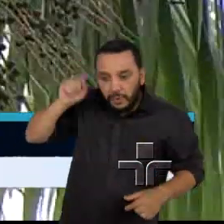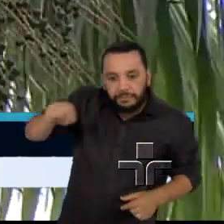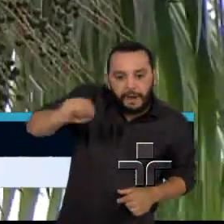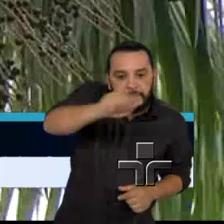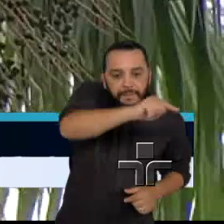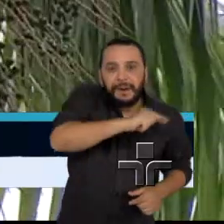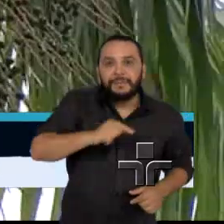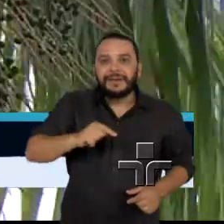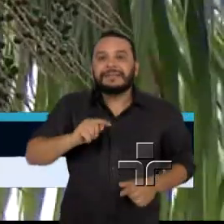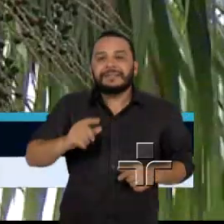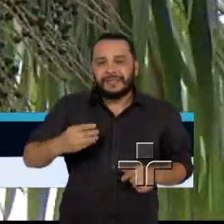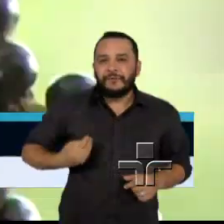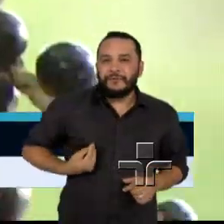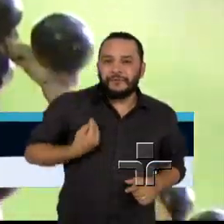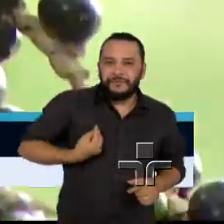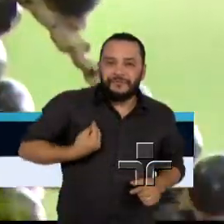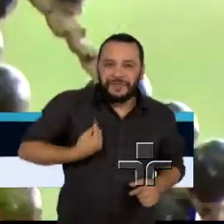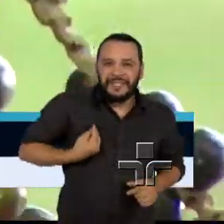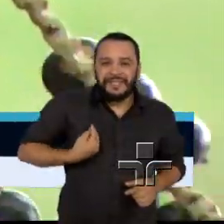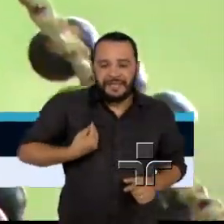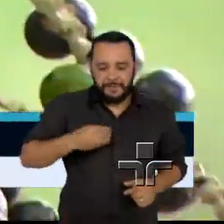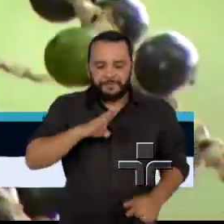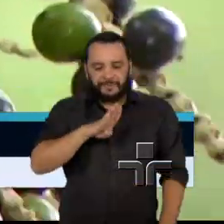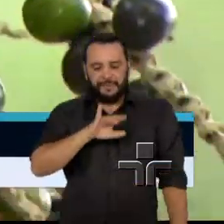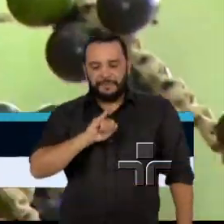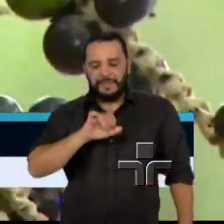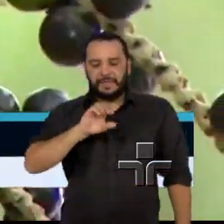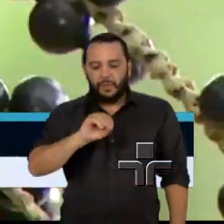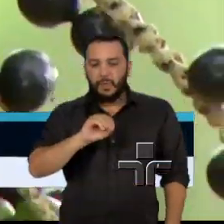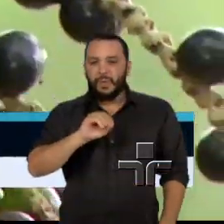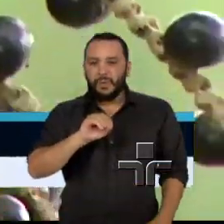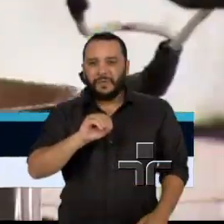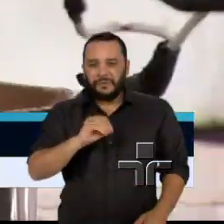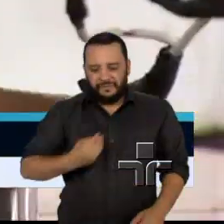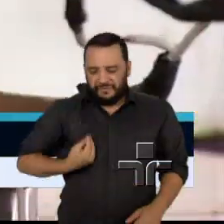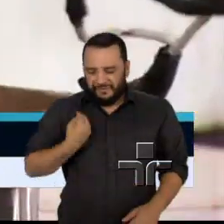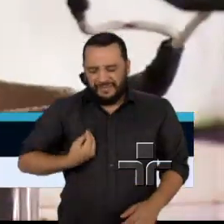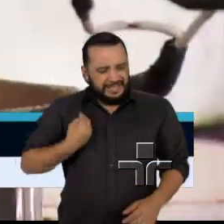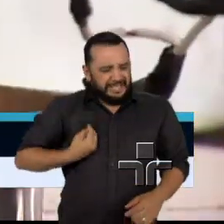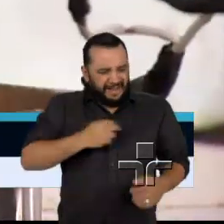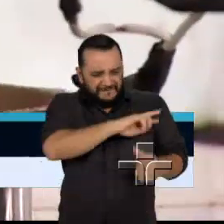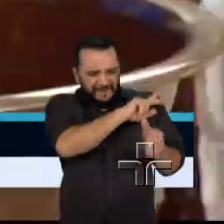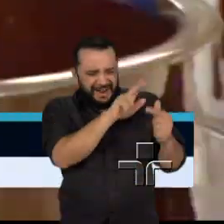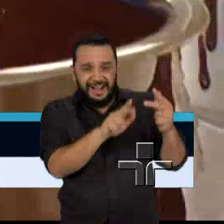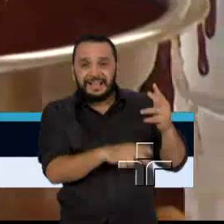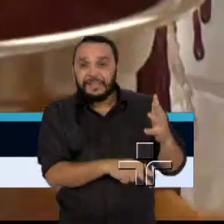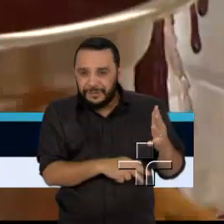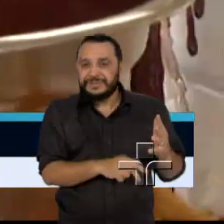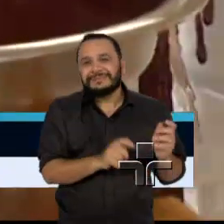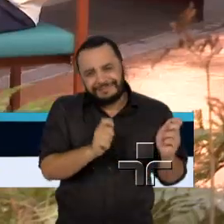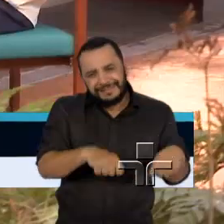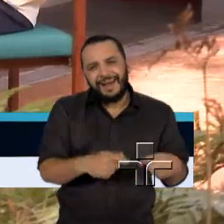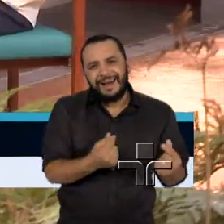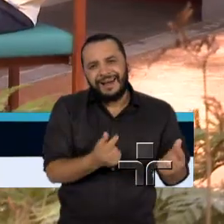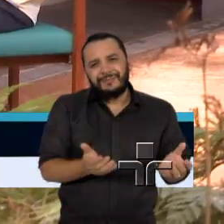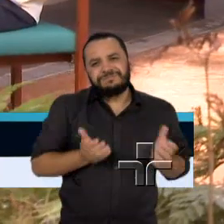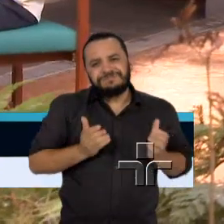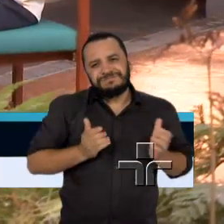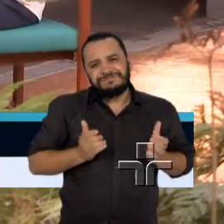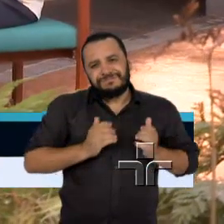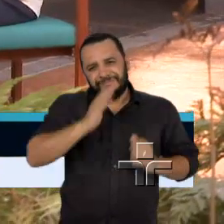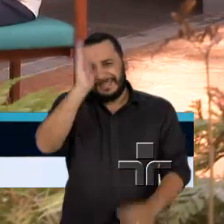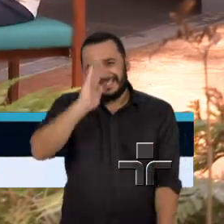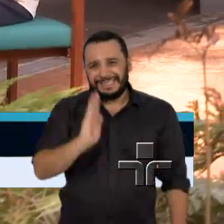ser parte de um grande projeto nacional na área de tecnologia. Isso é fonte de riqueza do país. Segundo